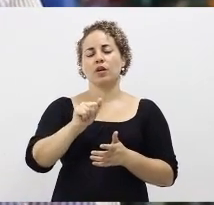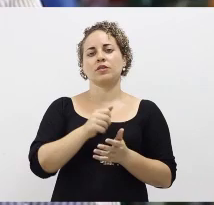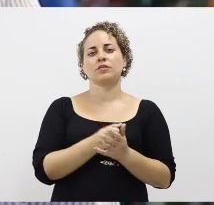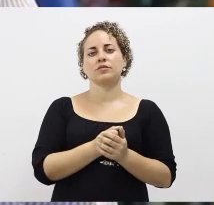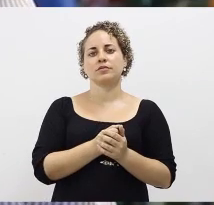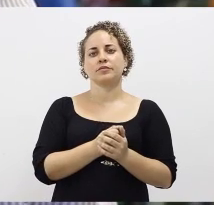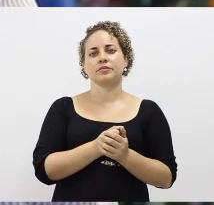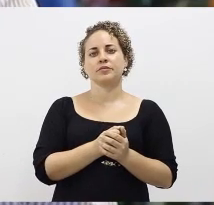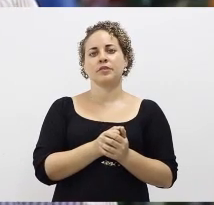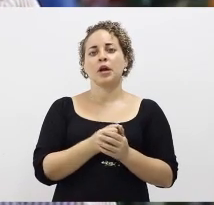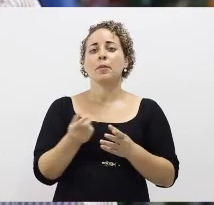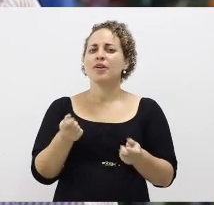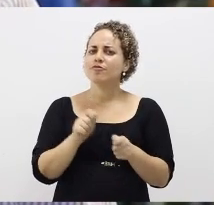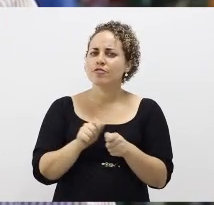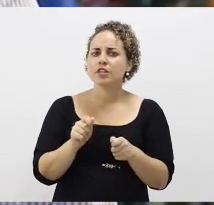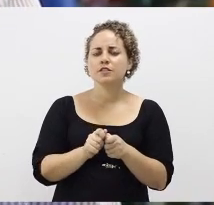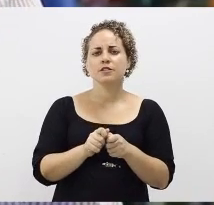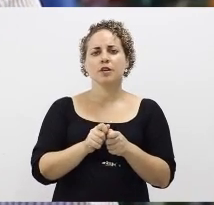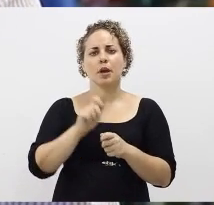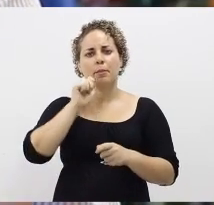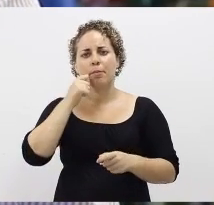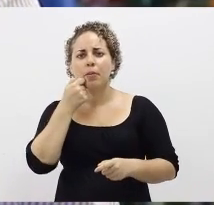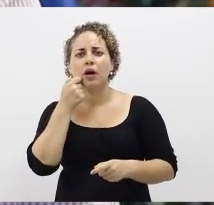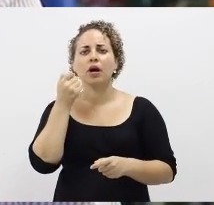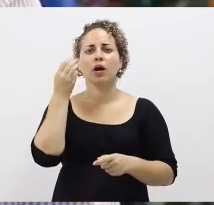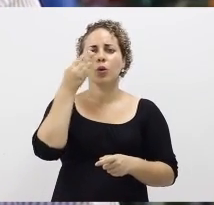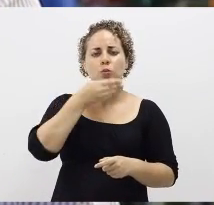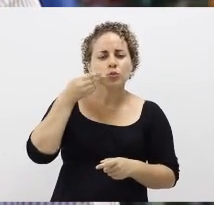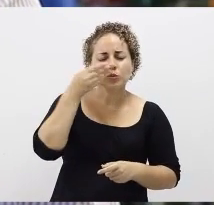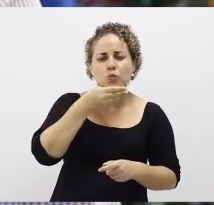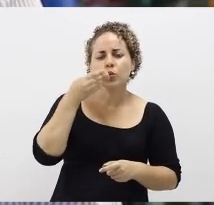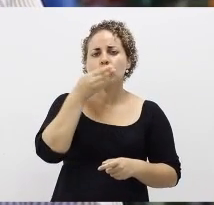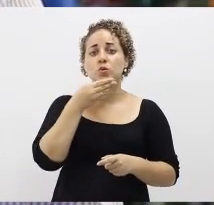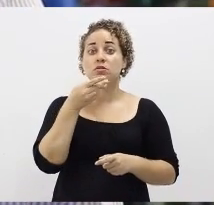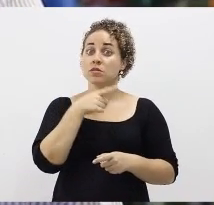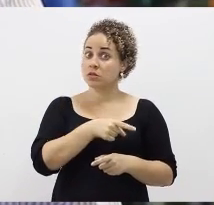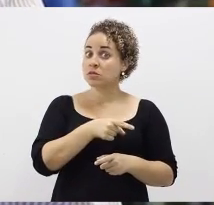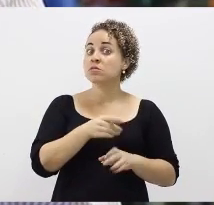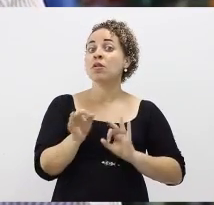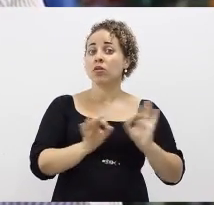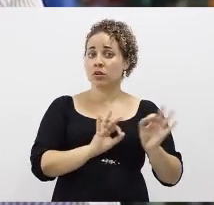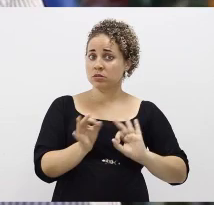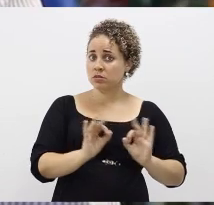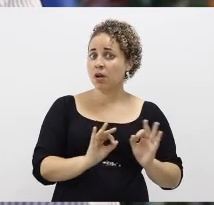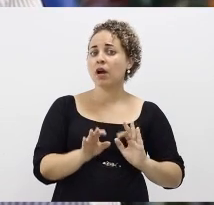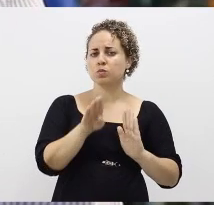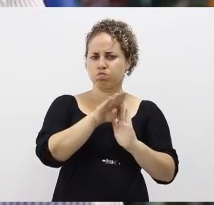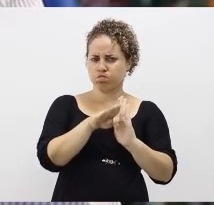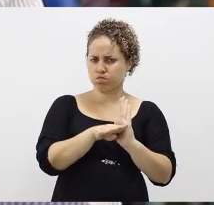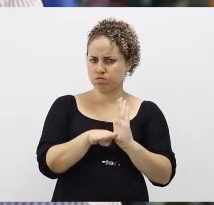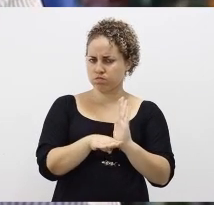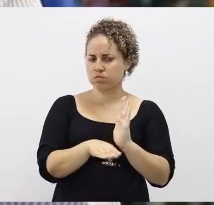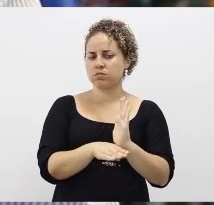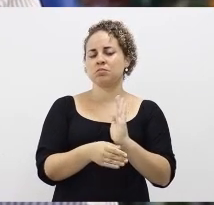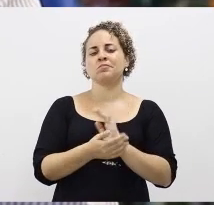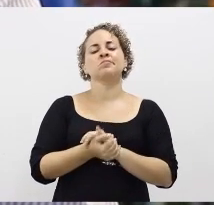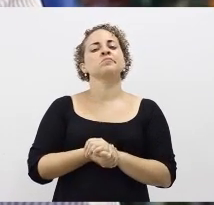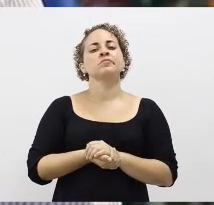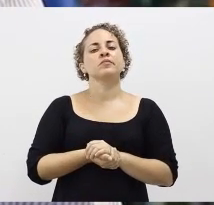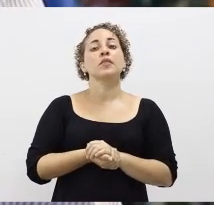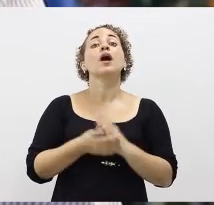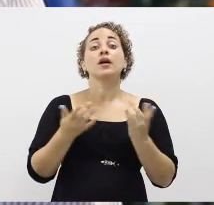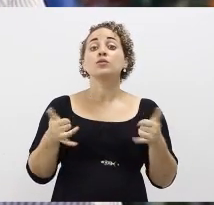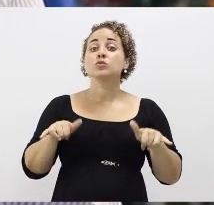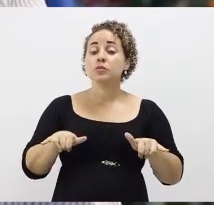pães, biscoitos, doces. É uma decisão programada. Da mesma forma, um